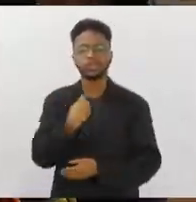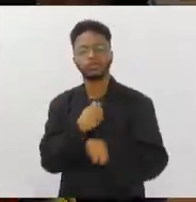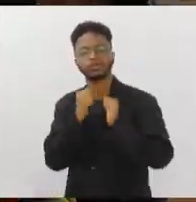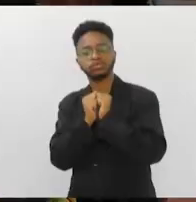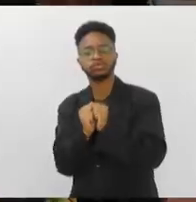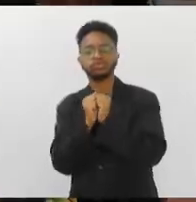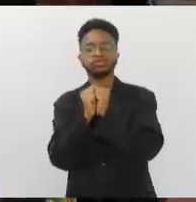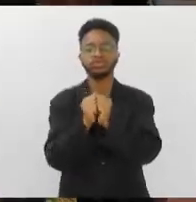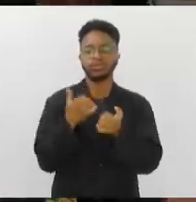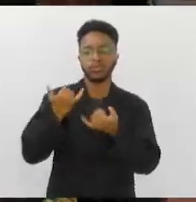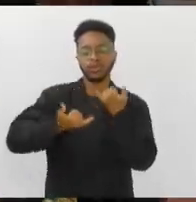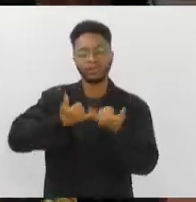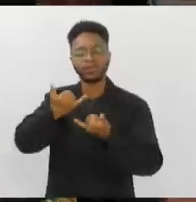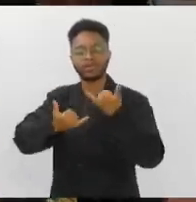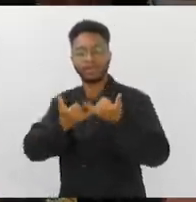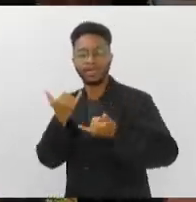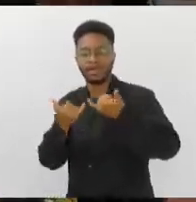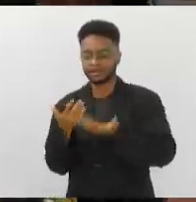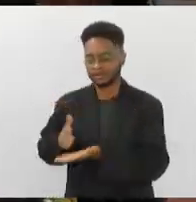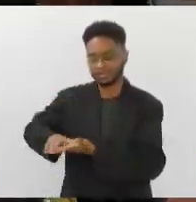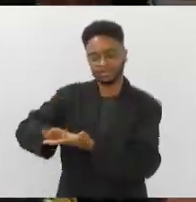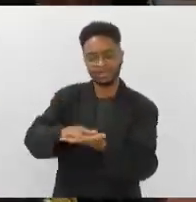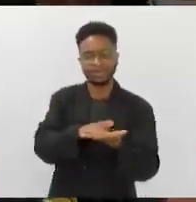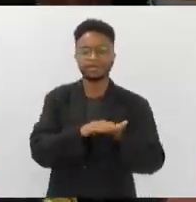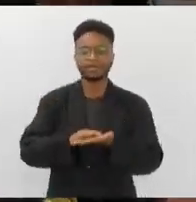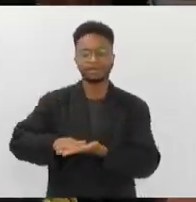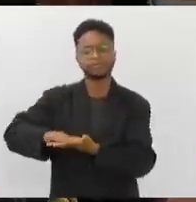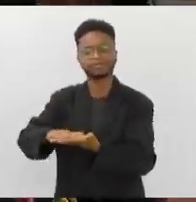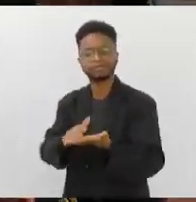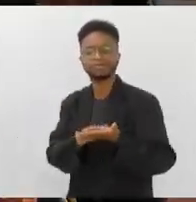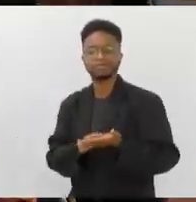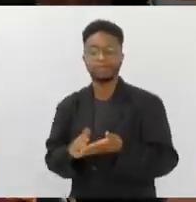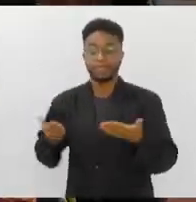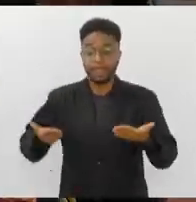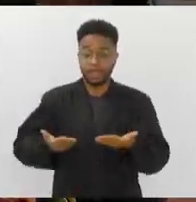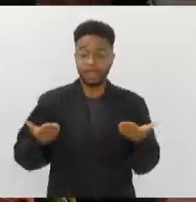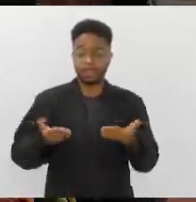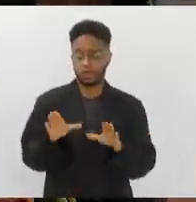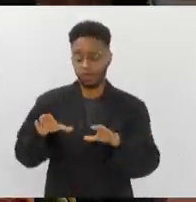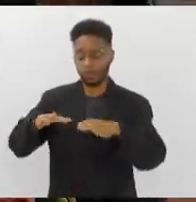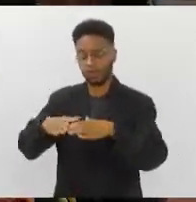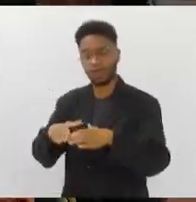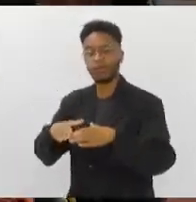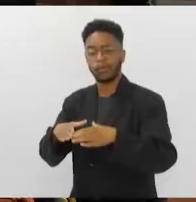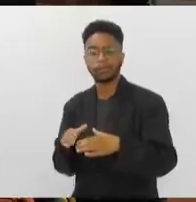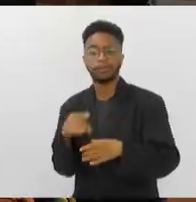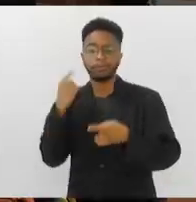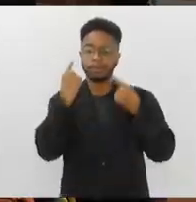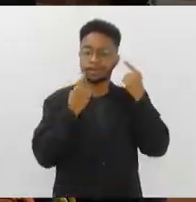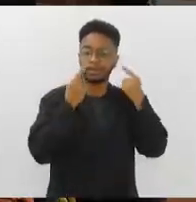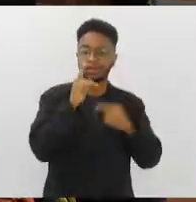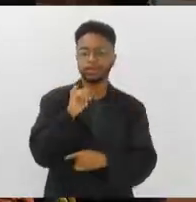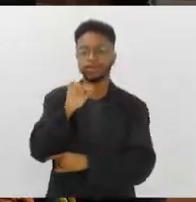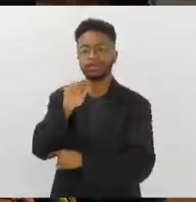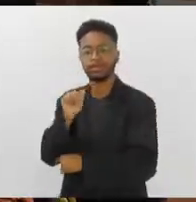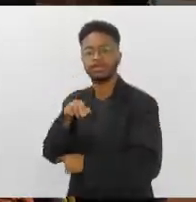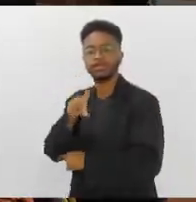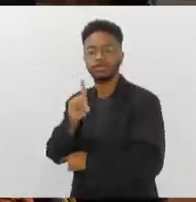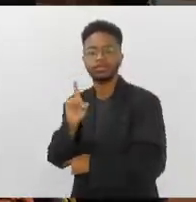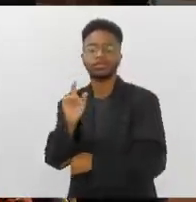juntos brincar e sambar também. Mas esse é o bloco da piranha.